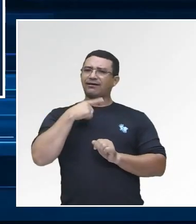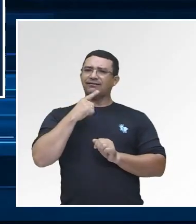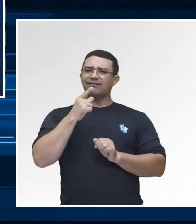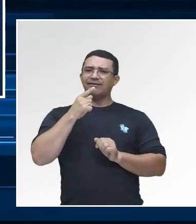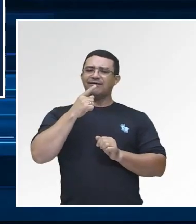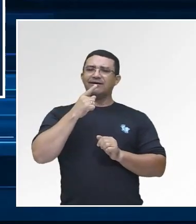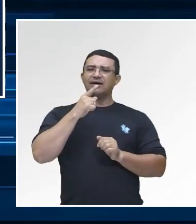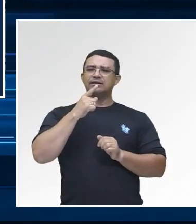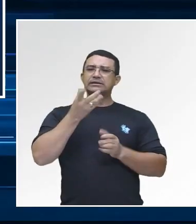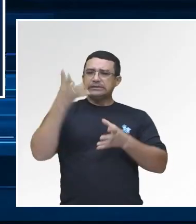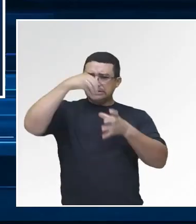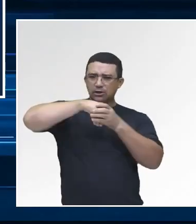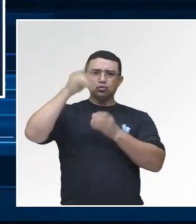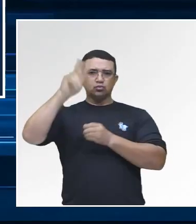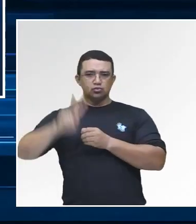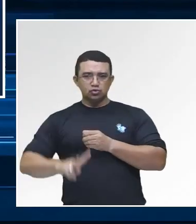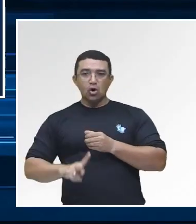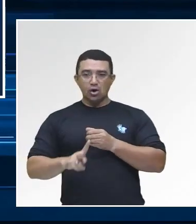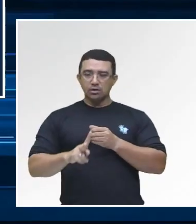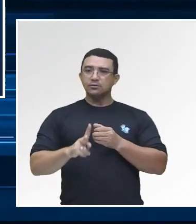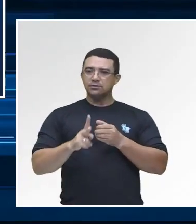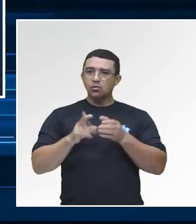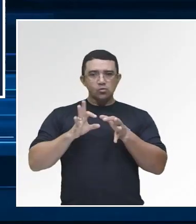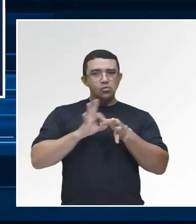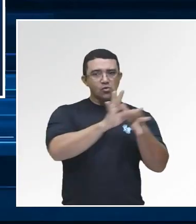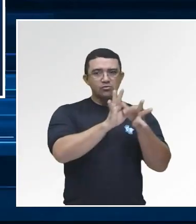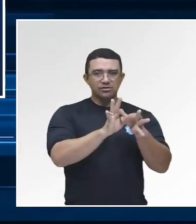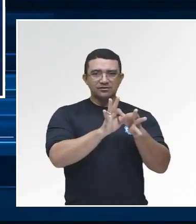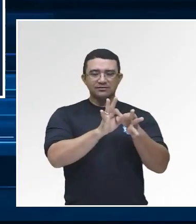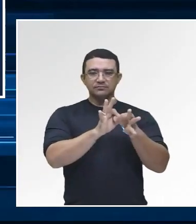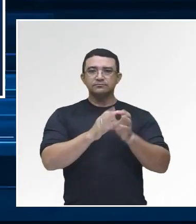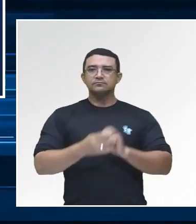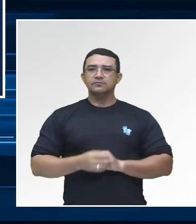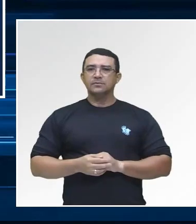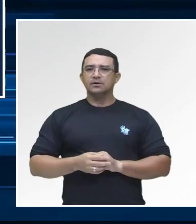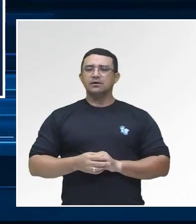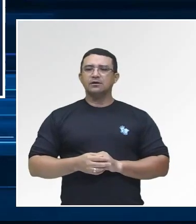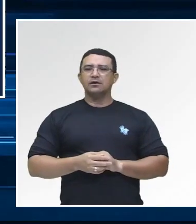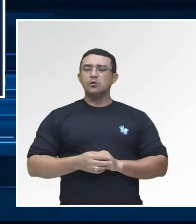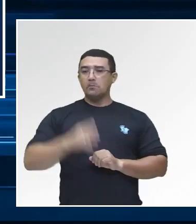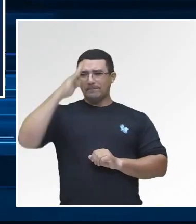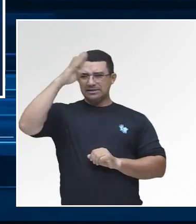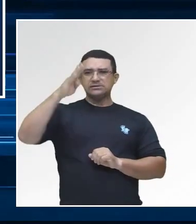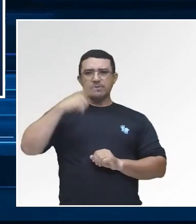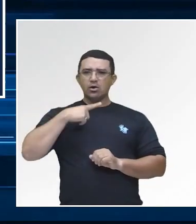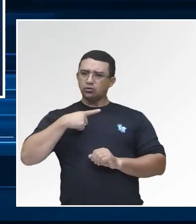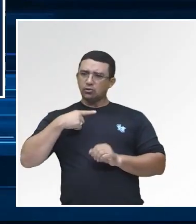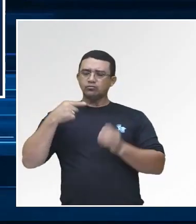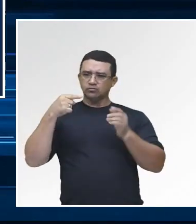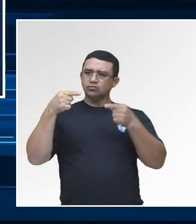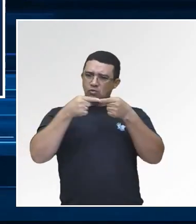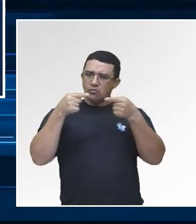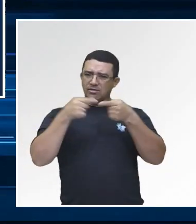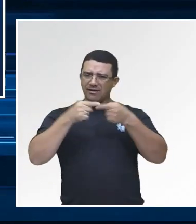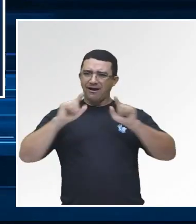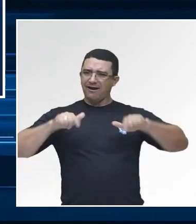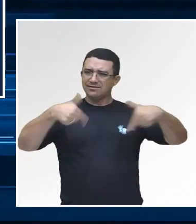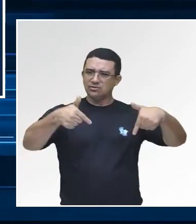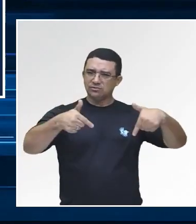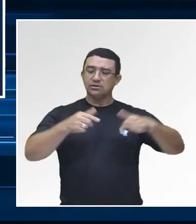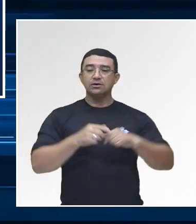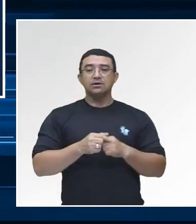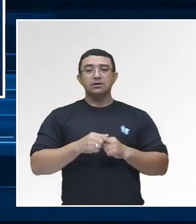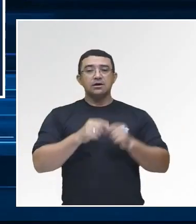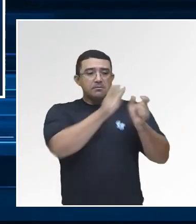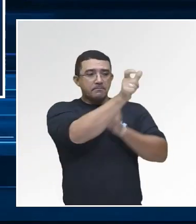na trama, nas situações. E os secundários são aqueles que têm poucas ações dentro daquilo